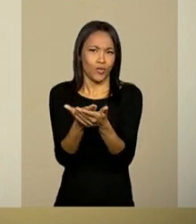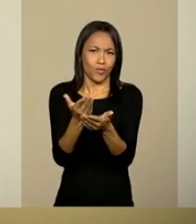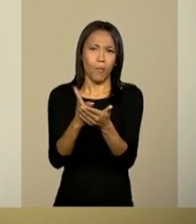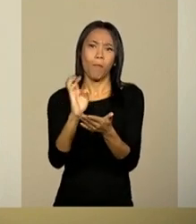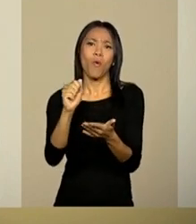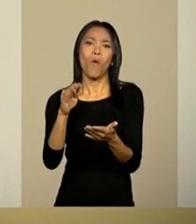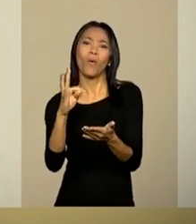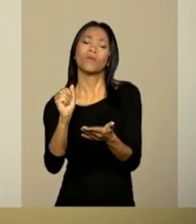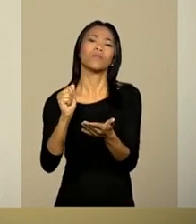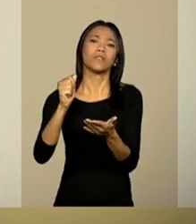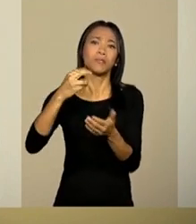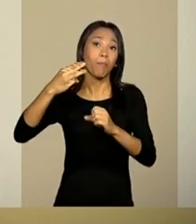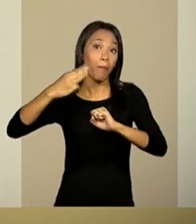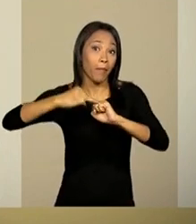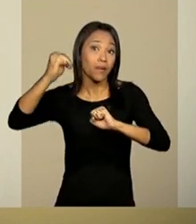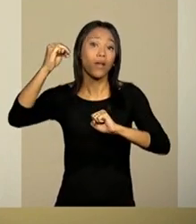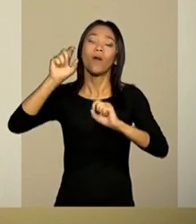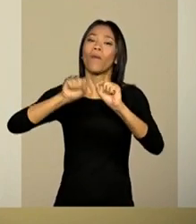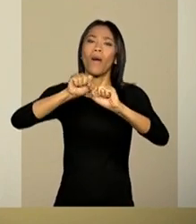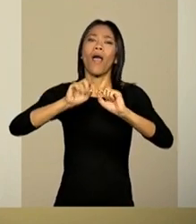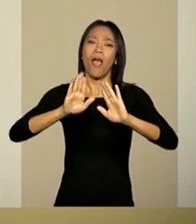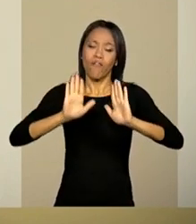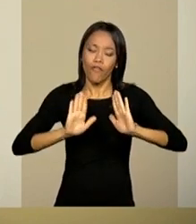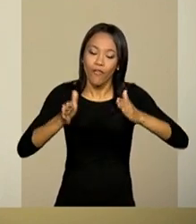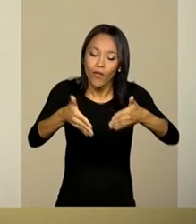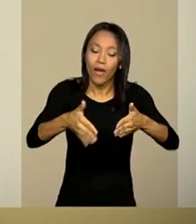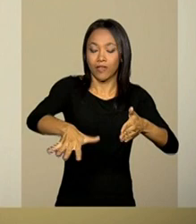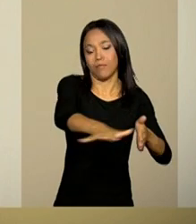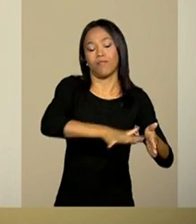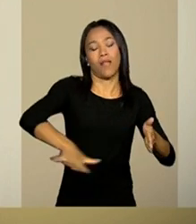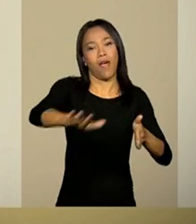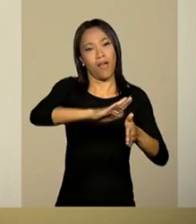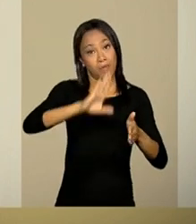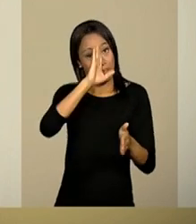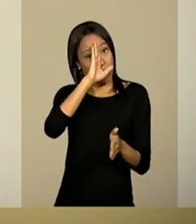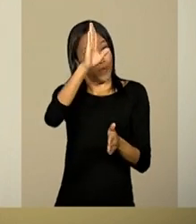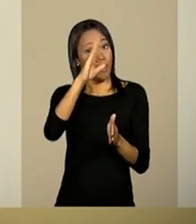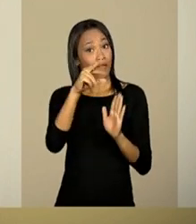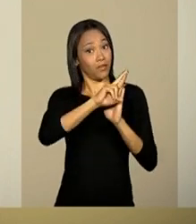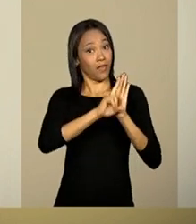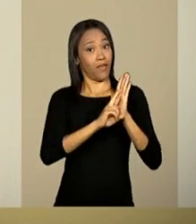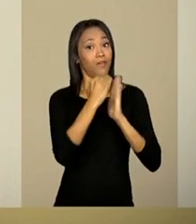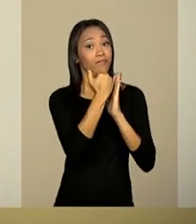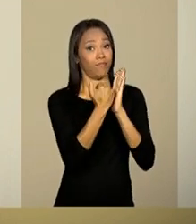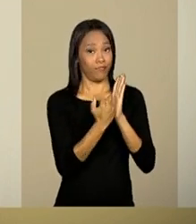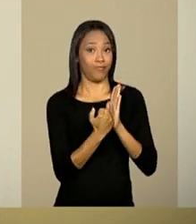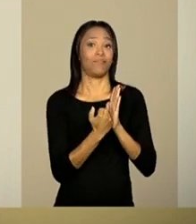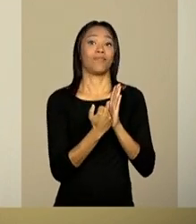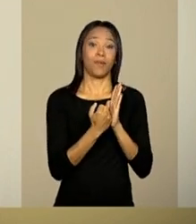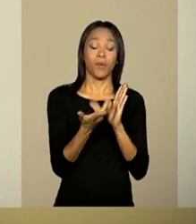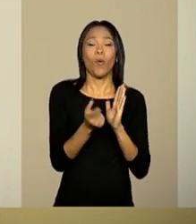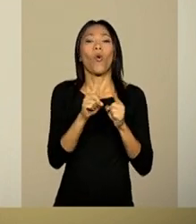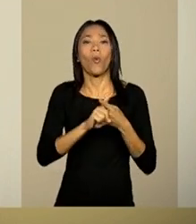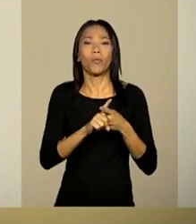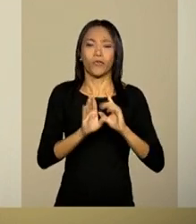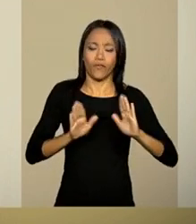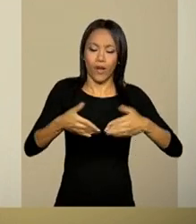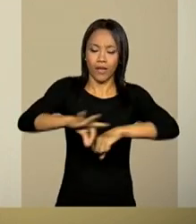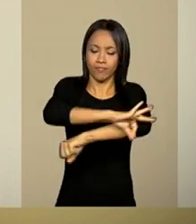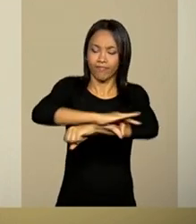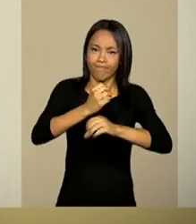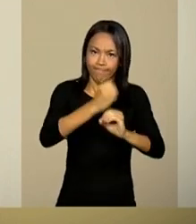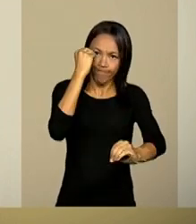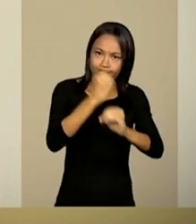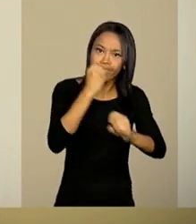profissional são para as mesmas áreas prioritárias do Ciências sem Fronteiras como engenharia